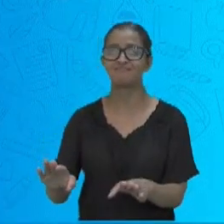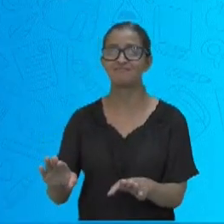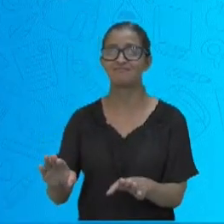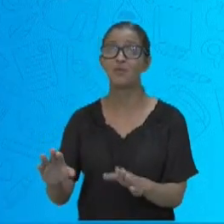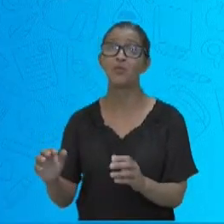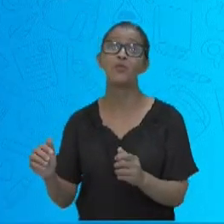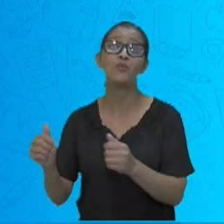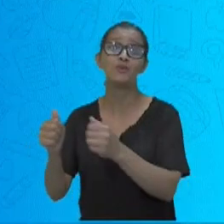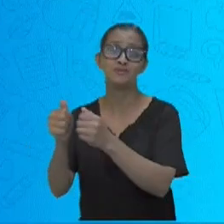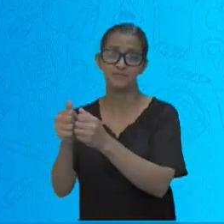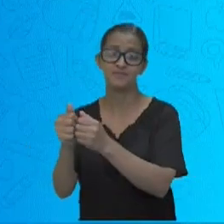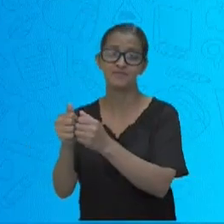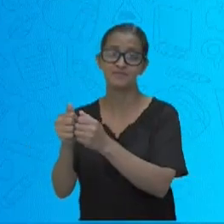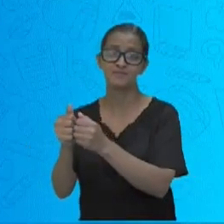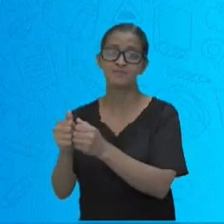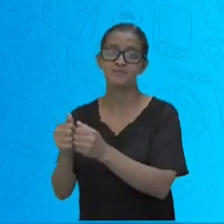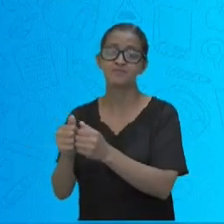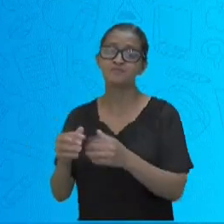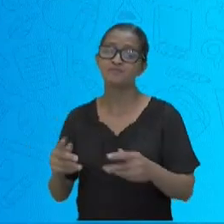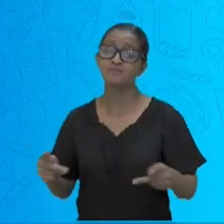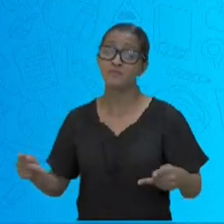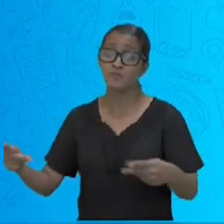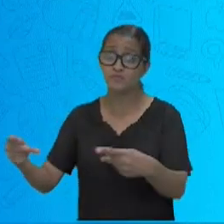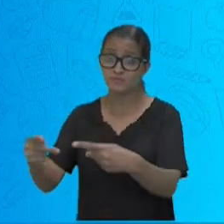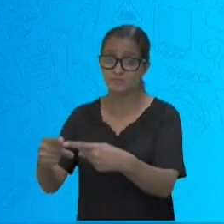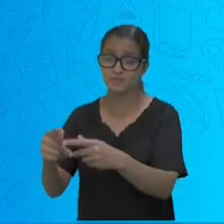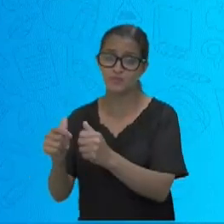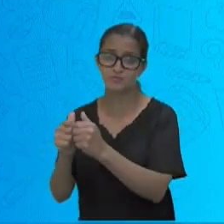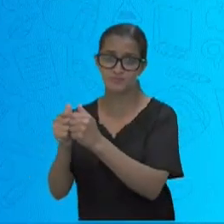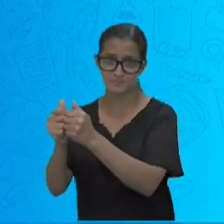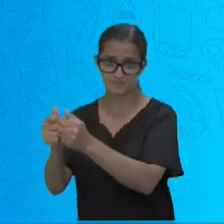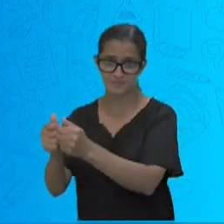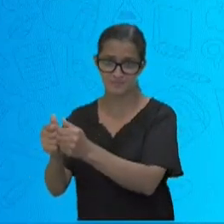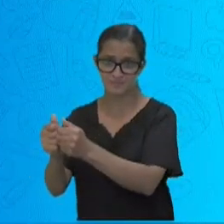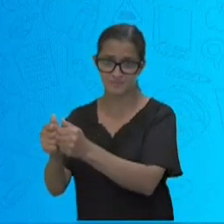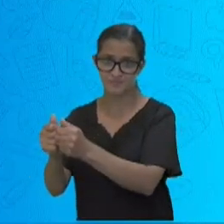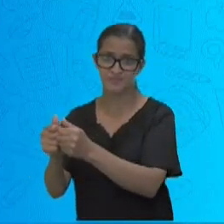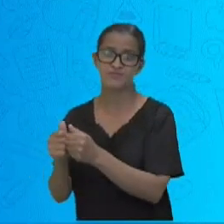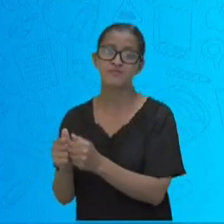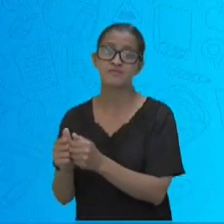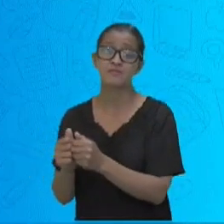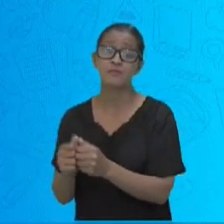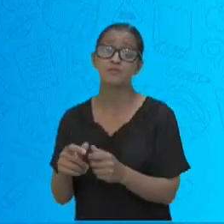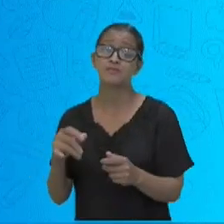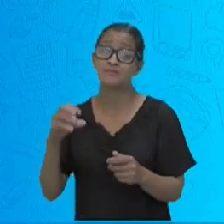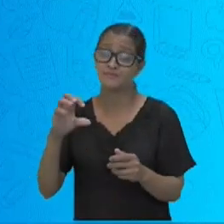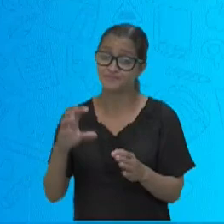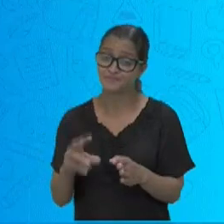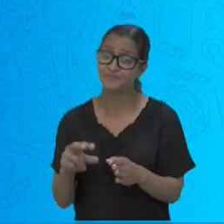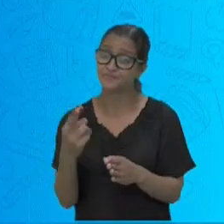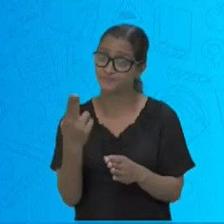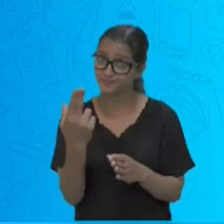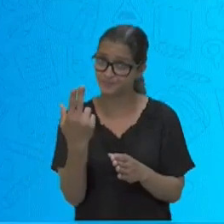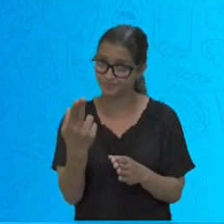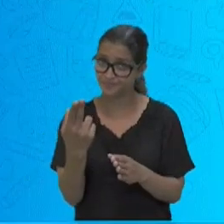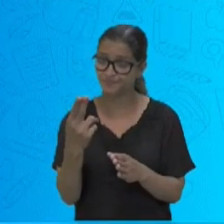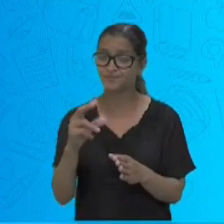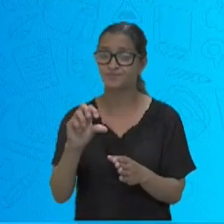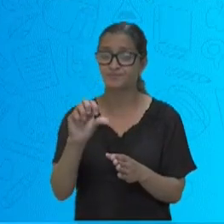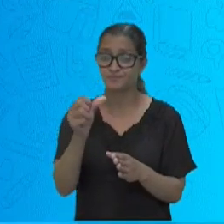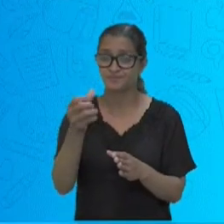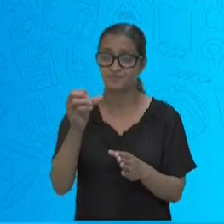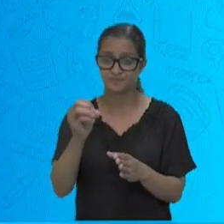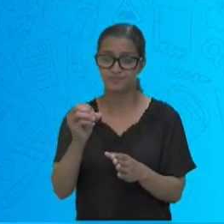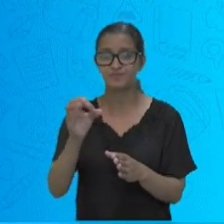nós juntarmos todas as suas partes, deverá ter um total de 100%.